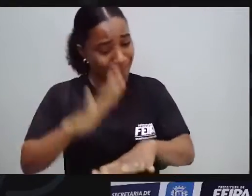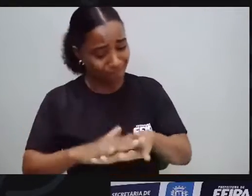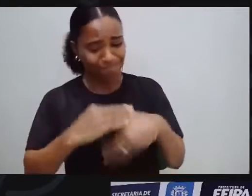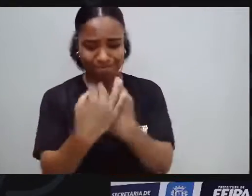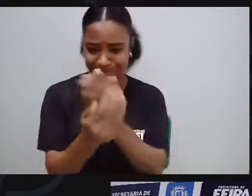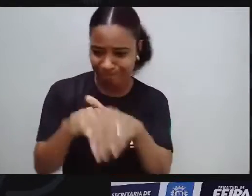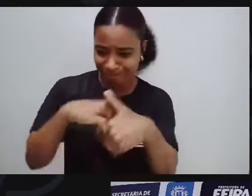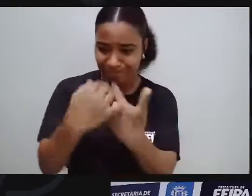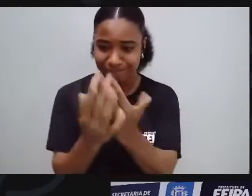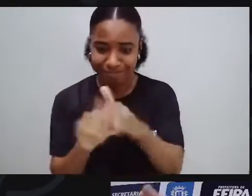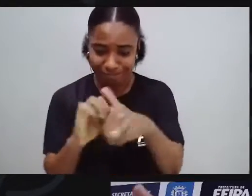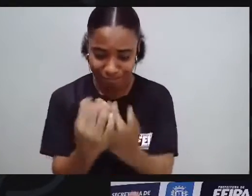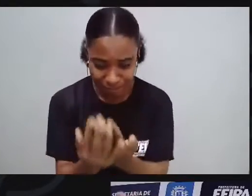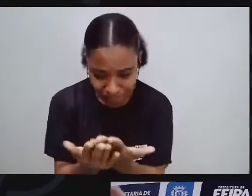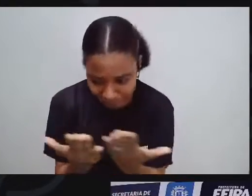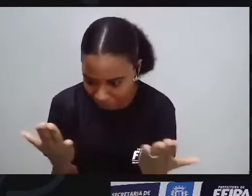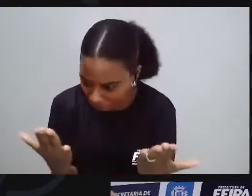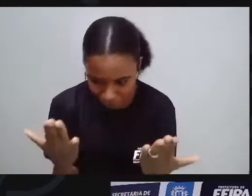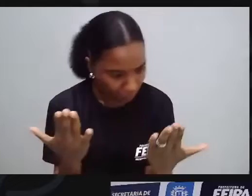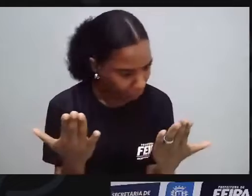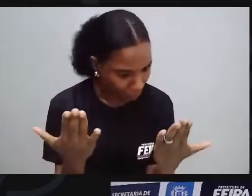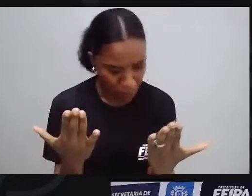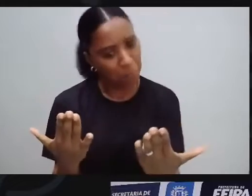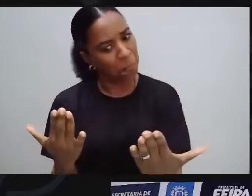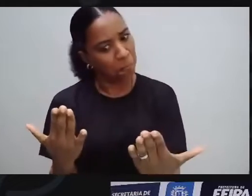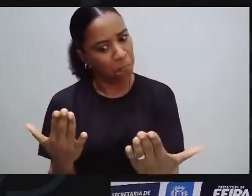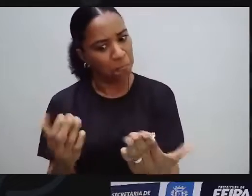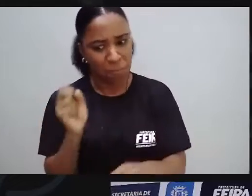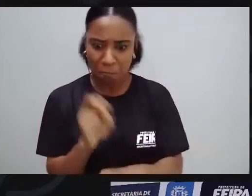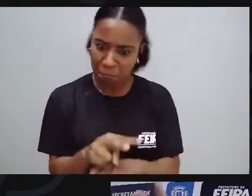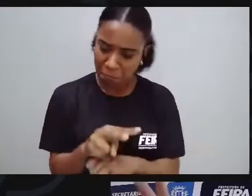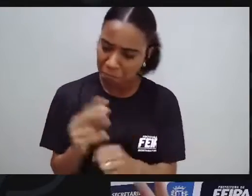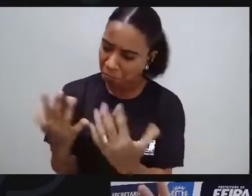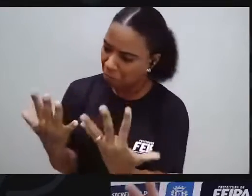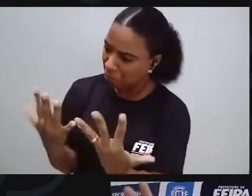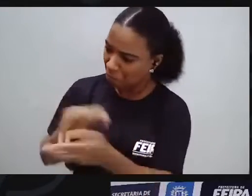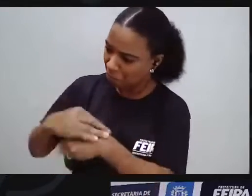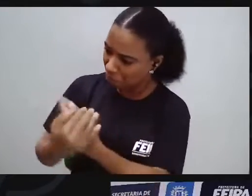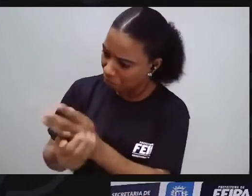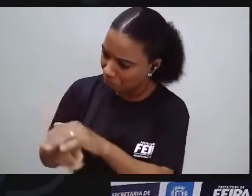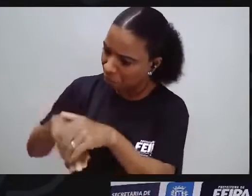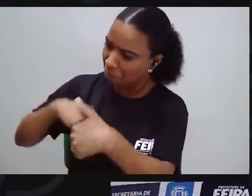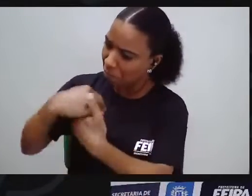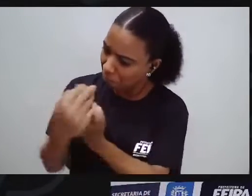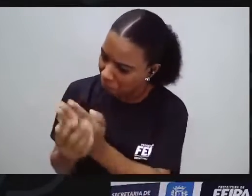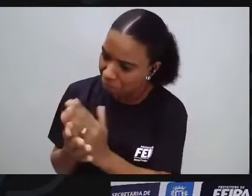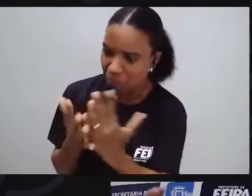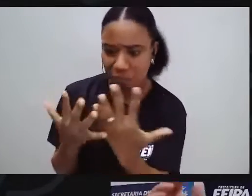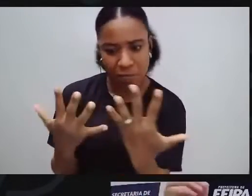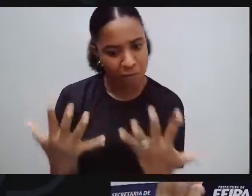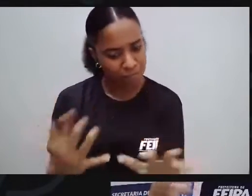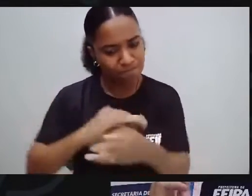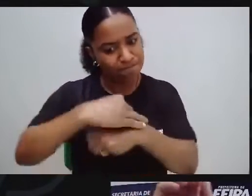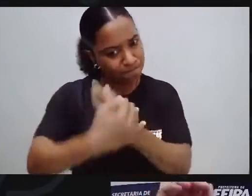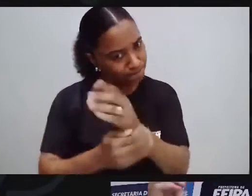a louça o vírus pode estais lavar lavar